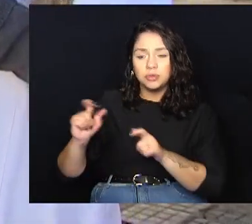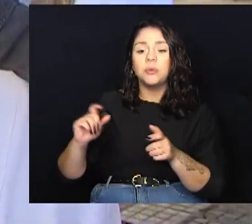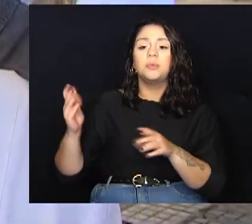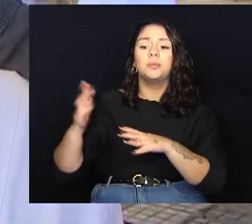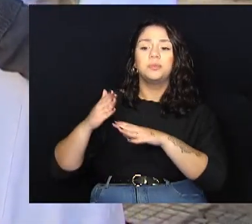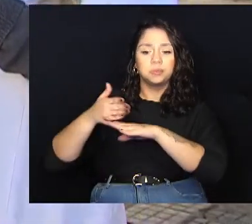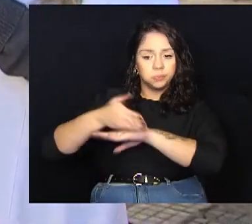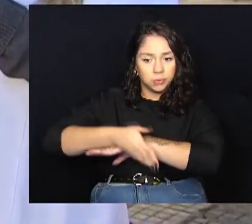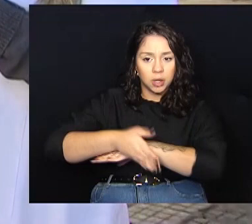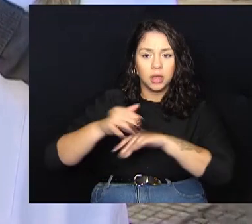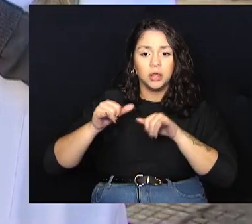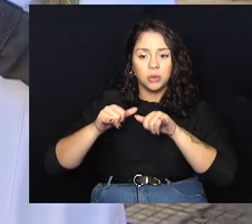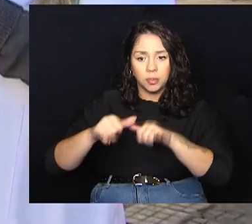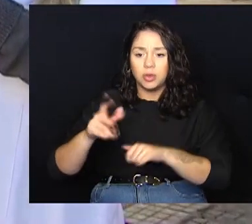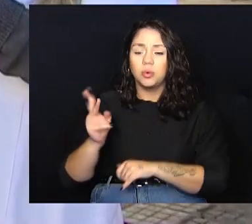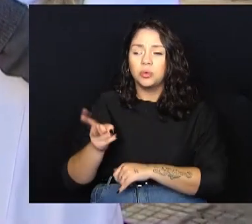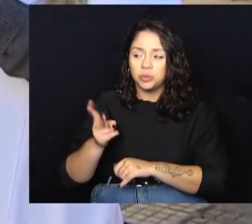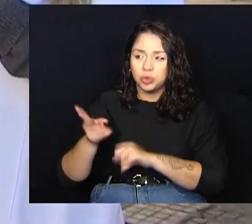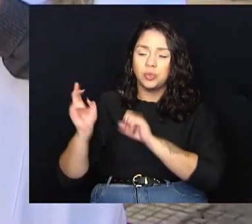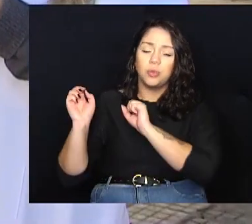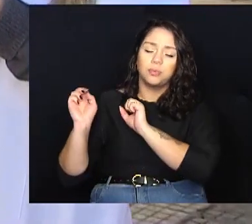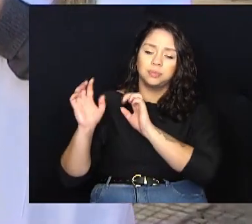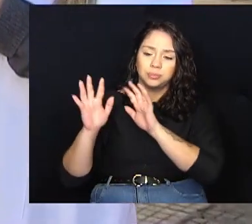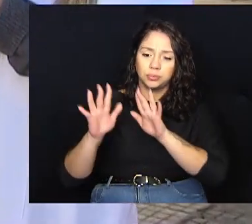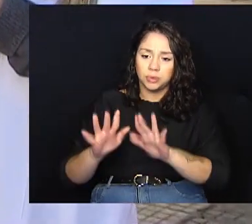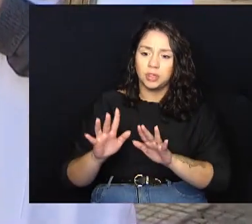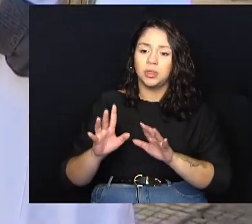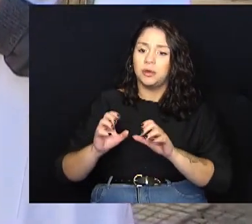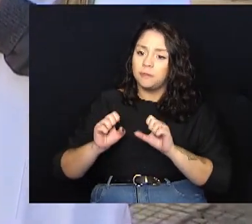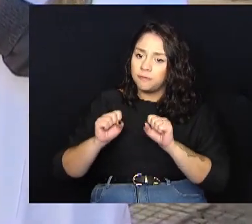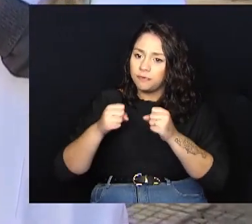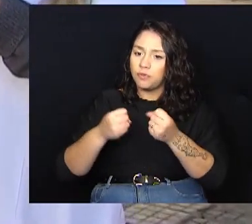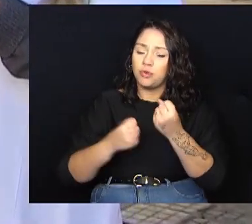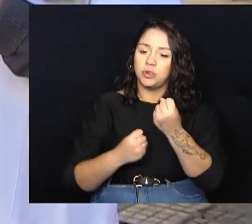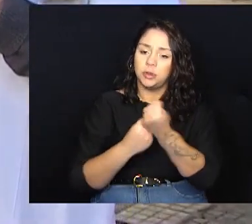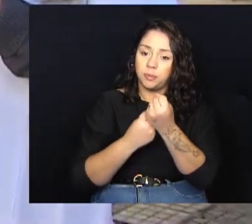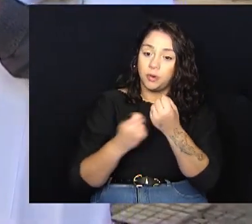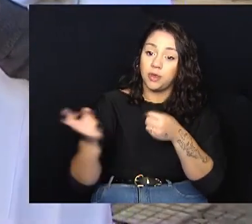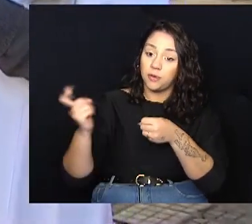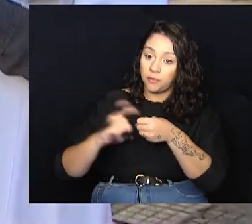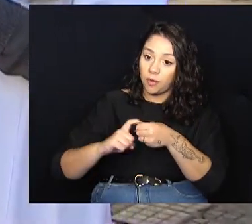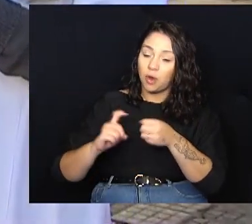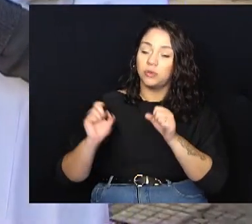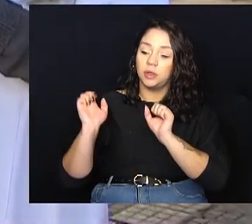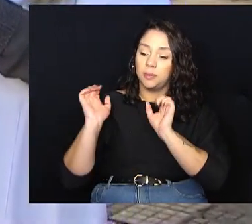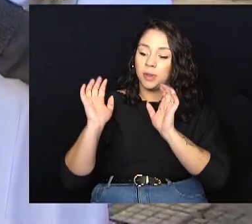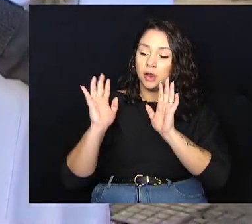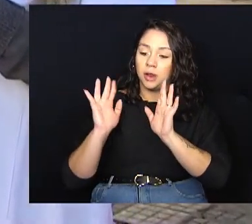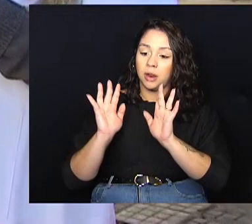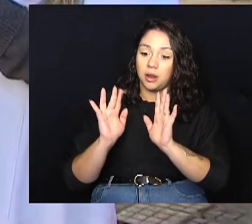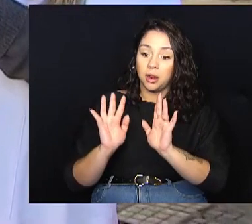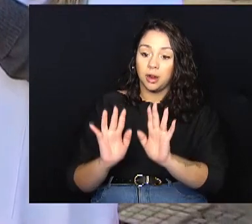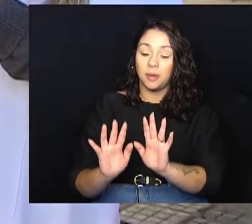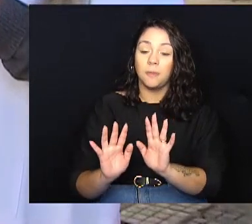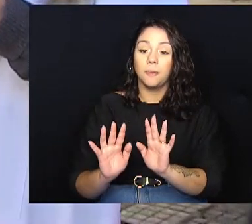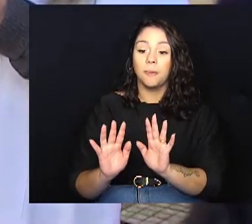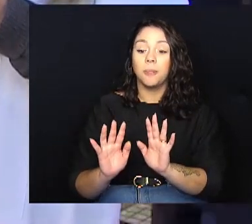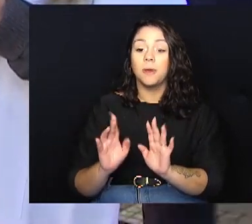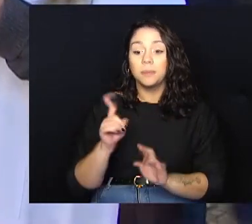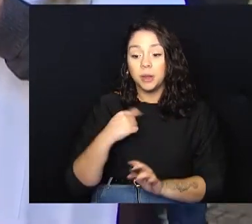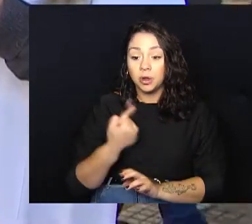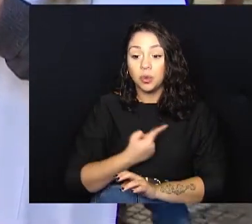mercadão e continue vindo que nos dê uma força que volte a frequentar justamente para a gente